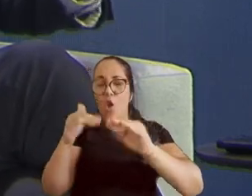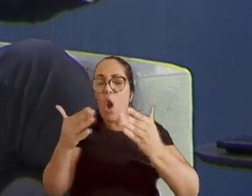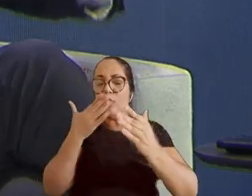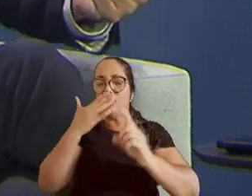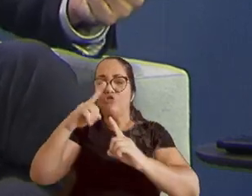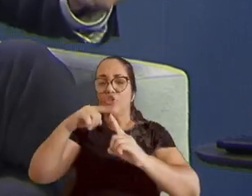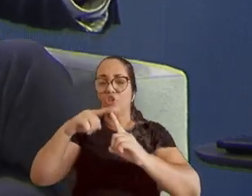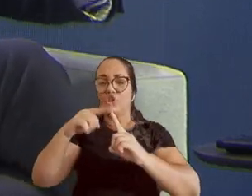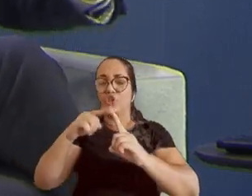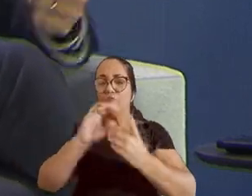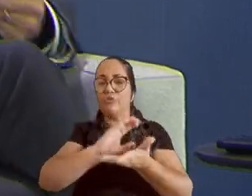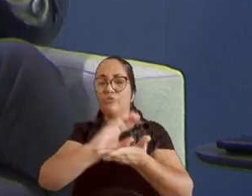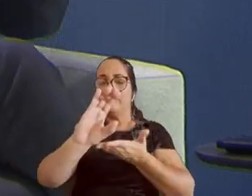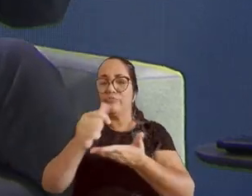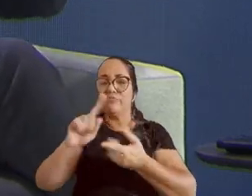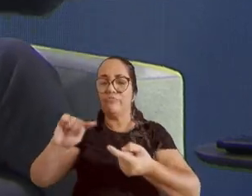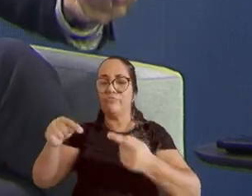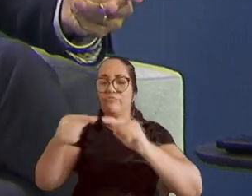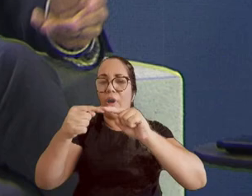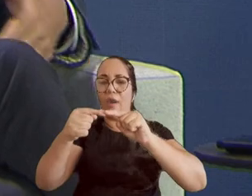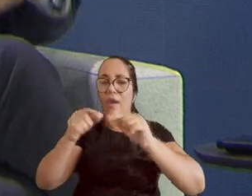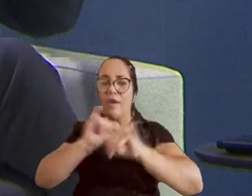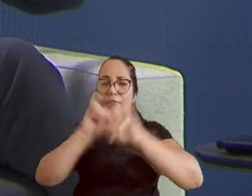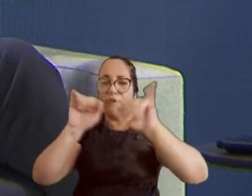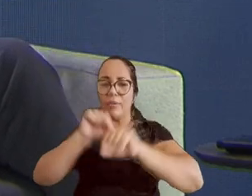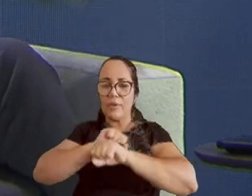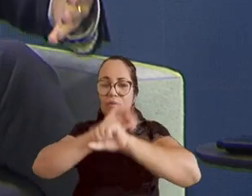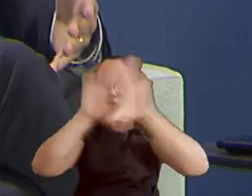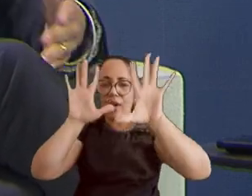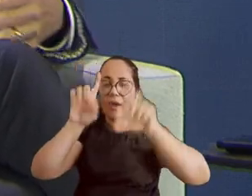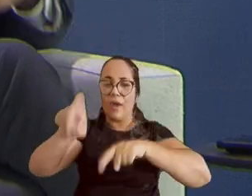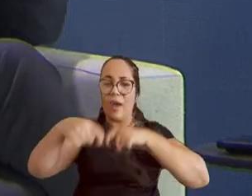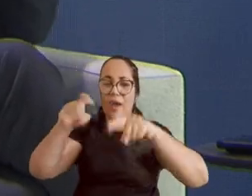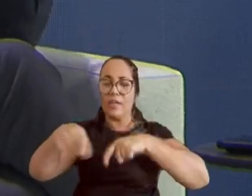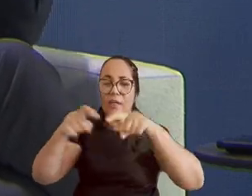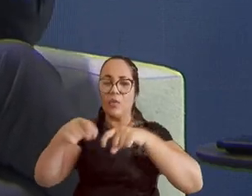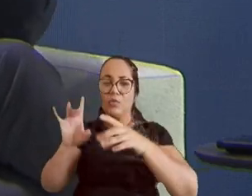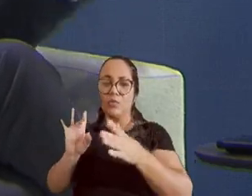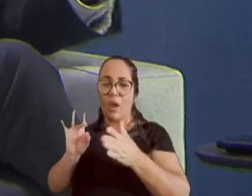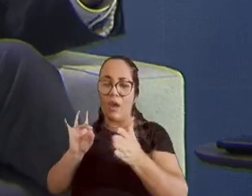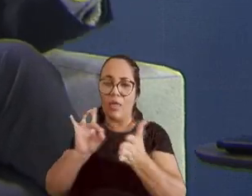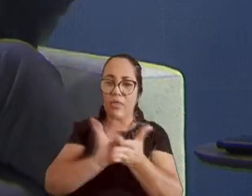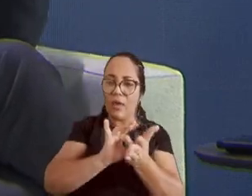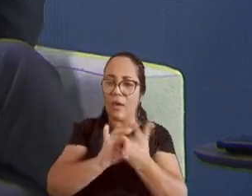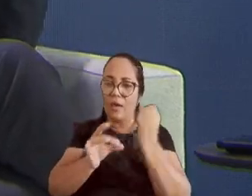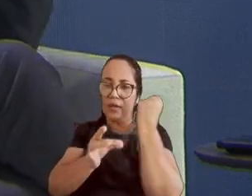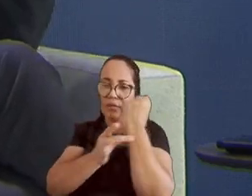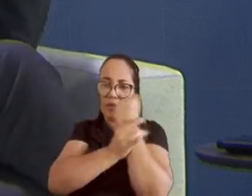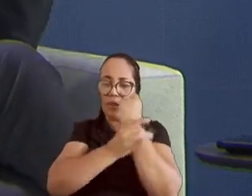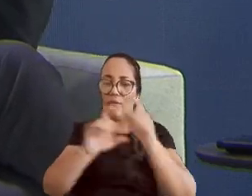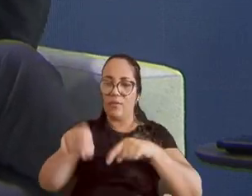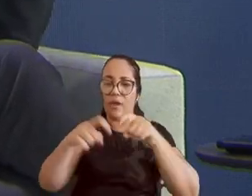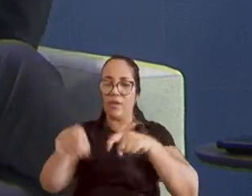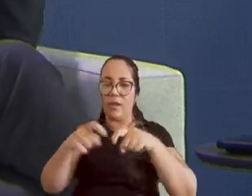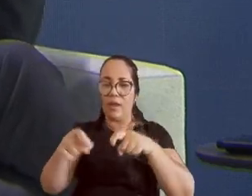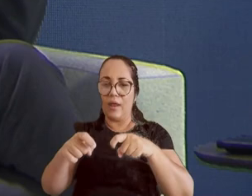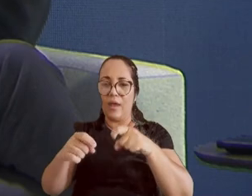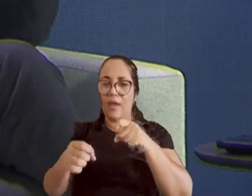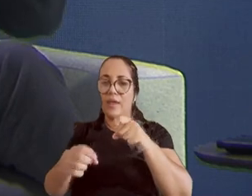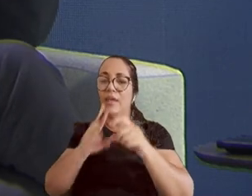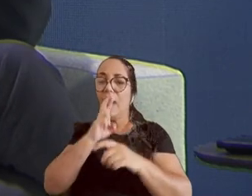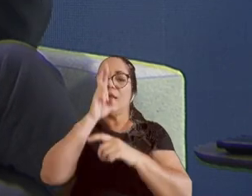e transparência melhor né agricultura de precisão melhor seguro agrícola melhor e tudo isso gera eficiência então é